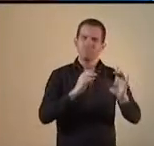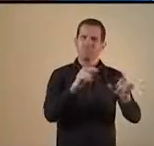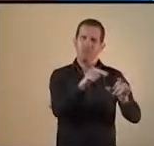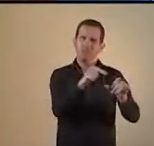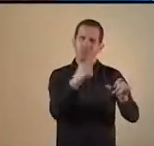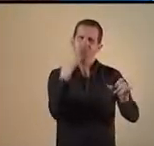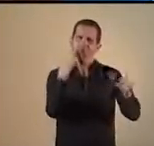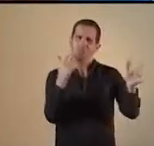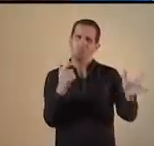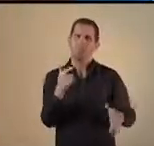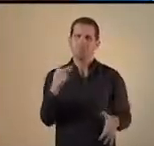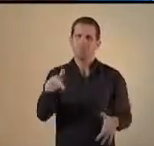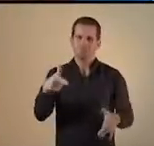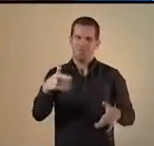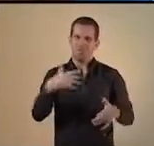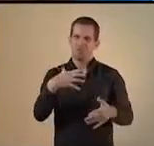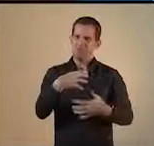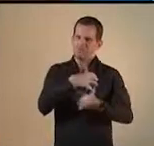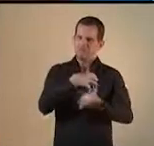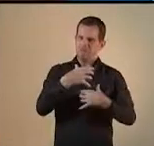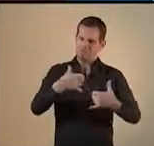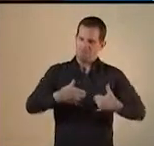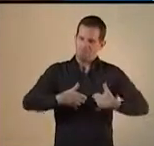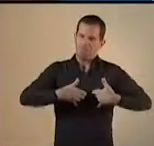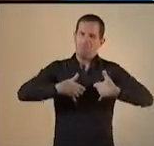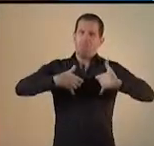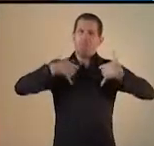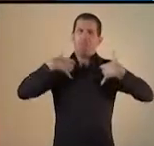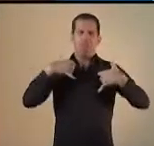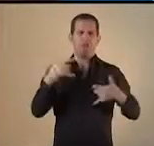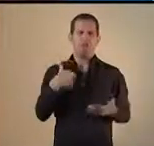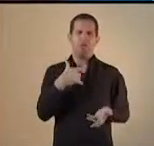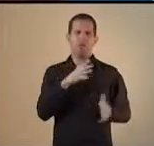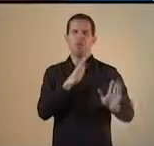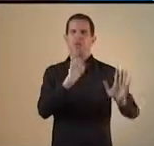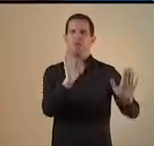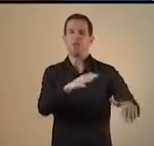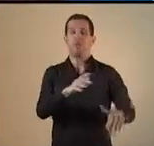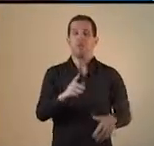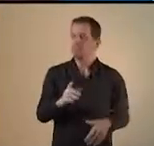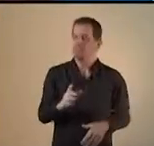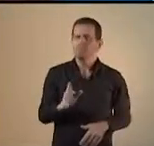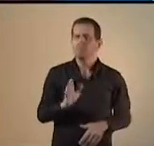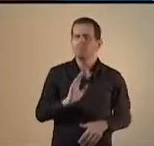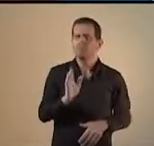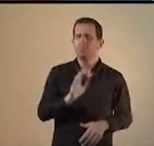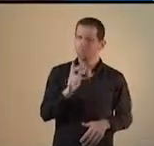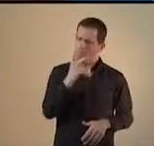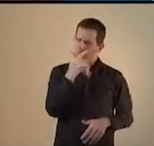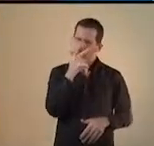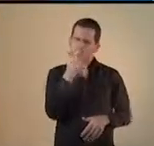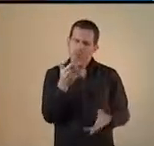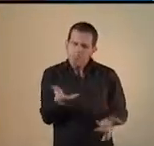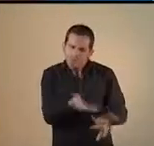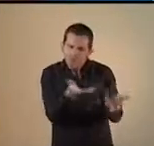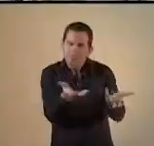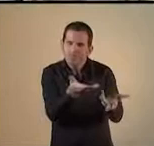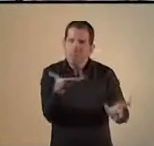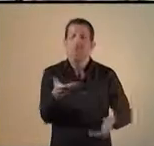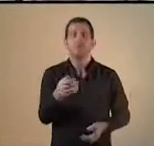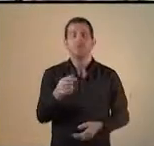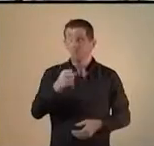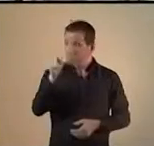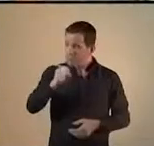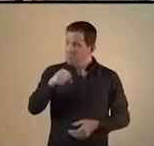ele não se sente assim tão orgulhoso e diz, não vou perder tempo com vocês. Não. Ele faz questão. Isso